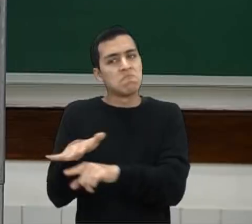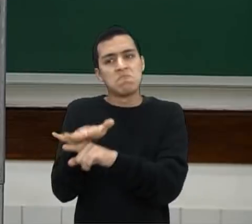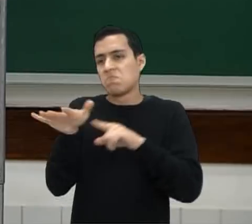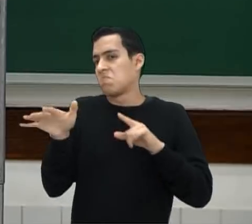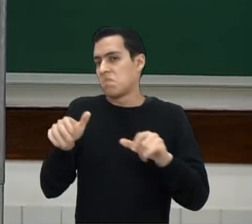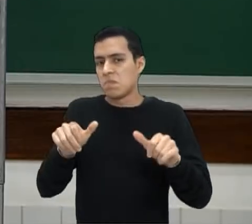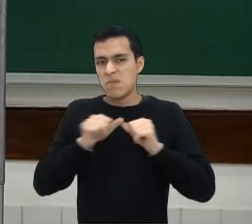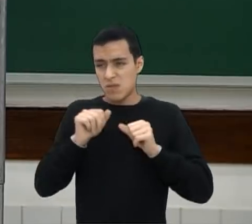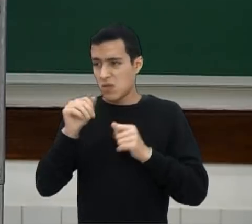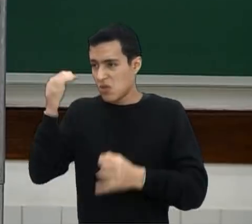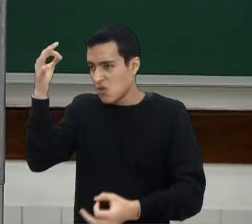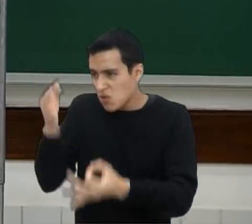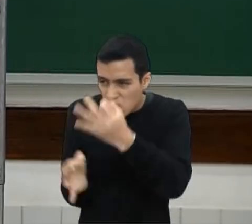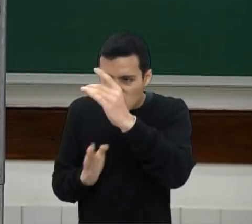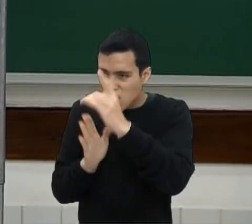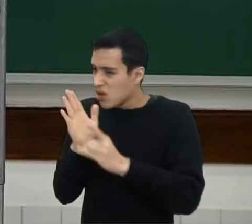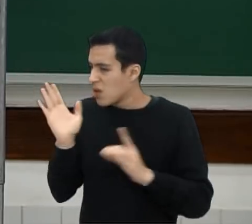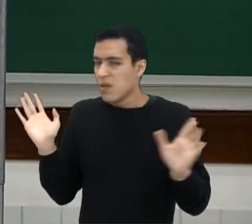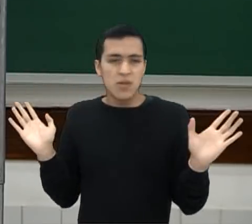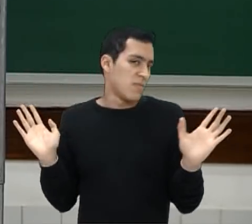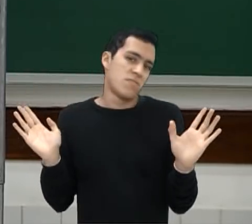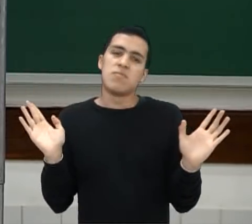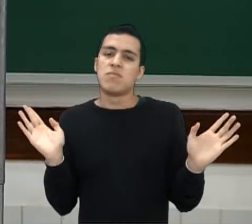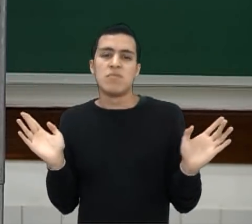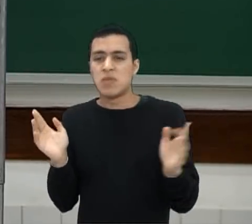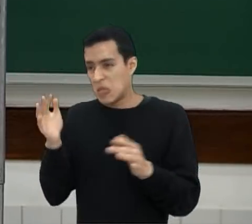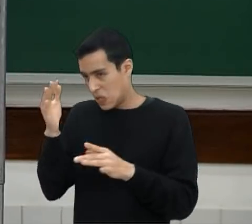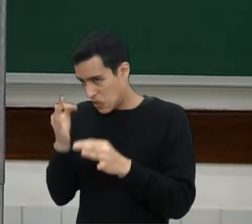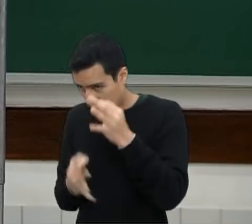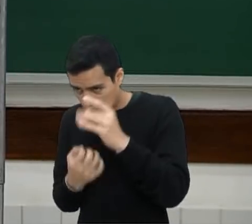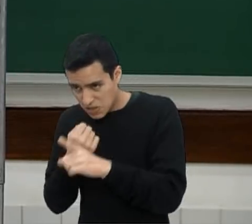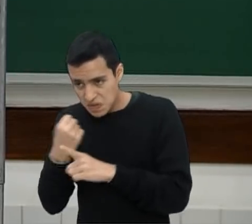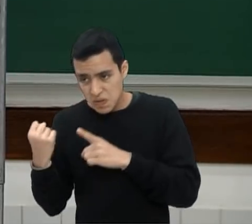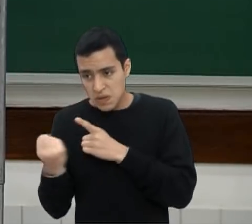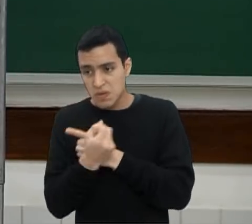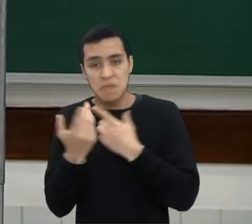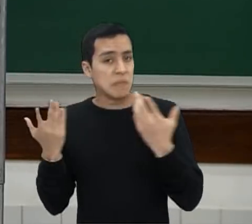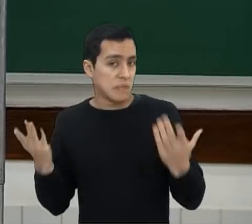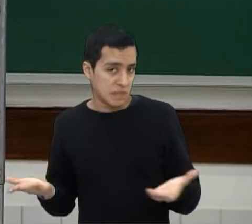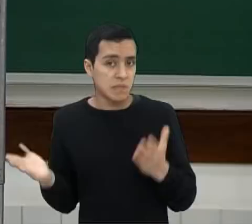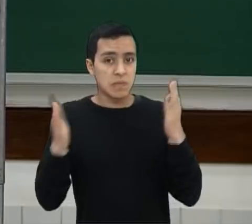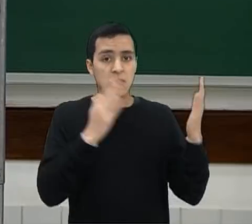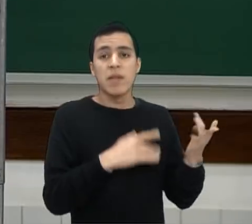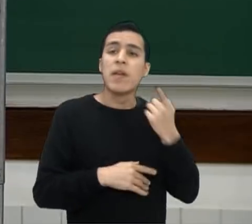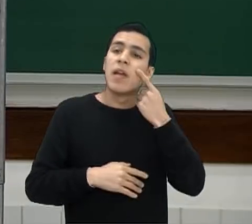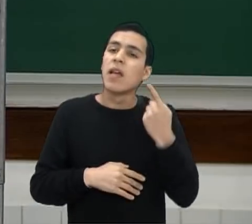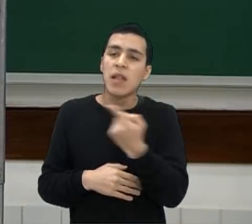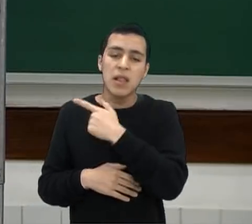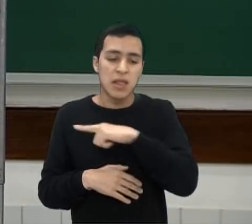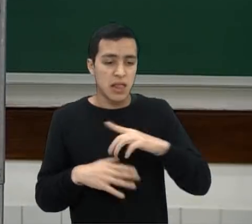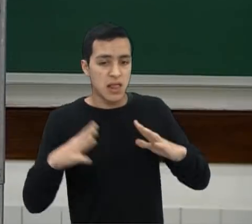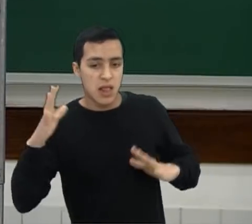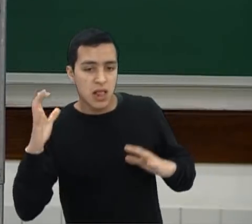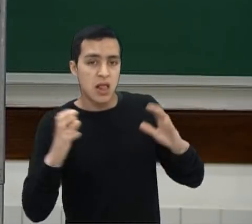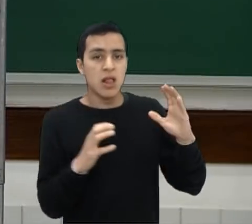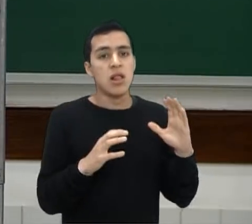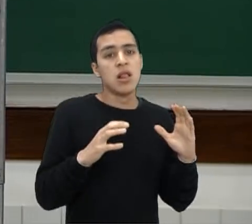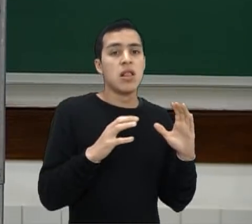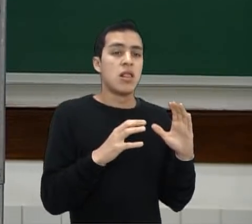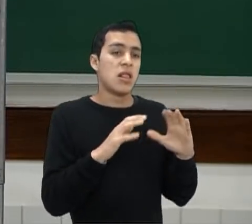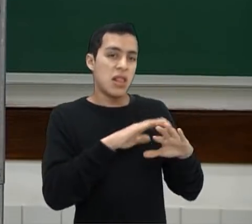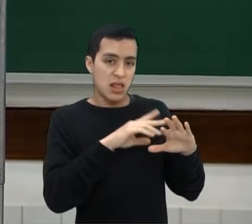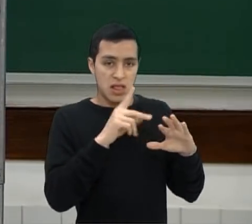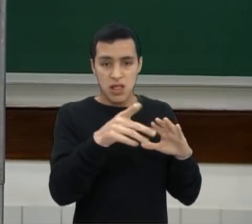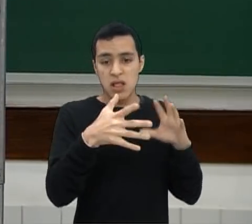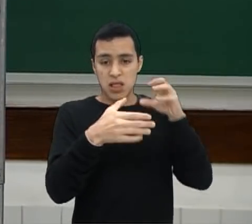prol de justiça por direitos trabalhistas, de justiça social. Então, a gente vai ter aí conflitos ideológicos dentro de um contexto